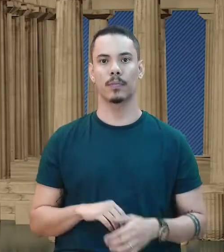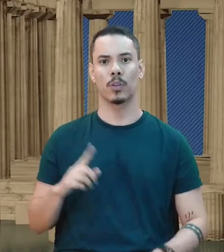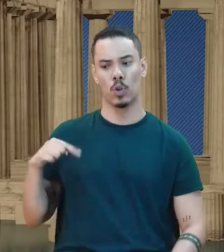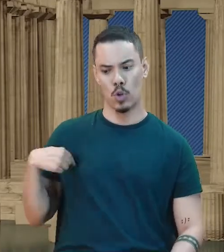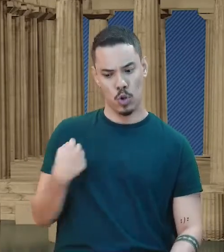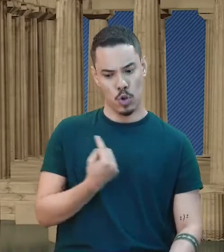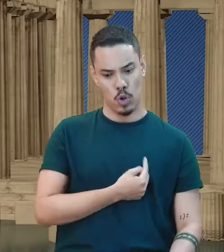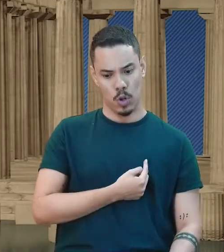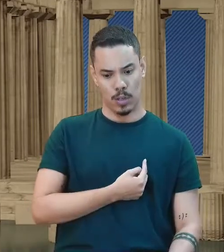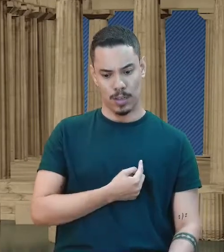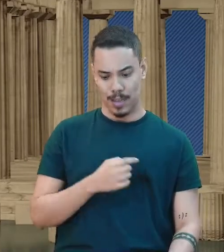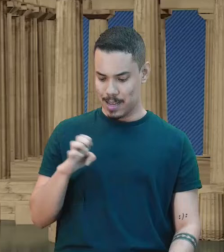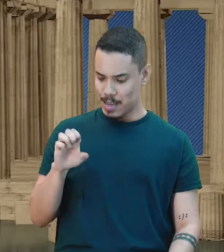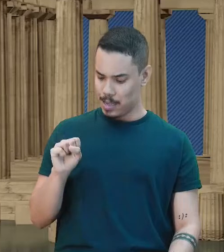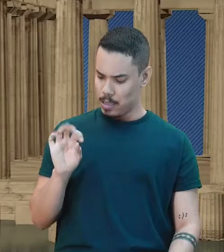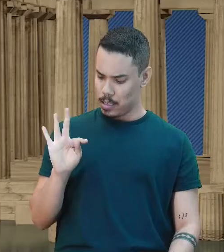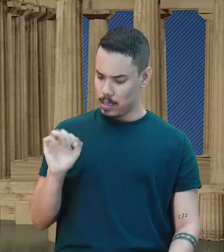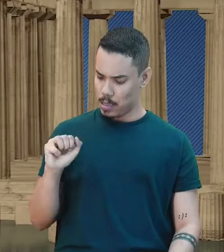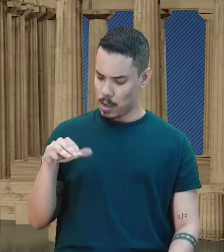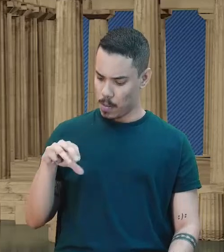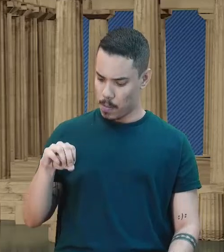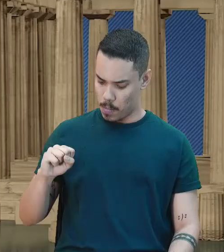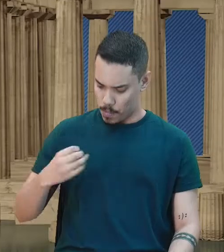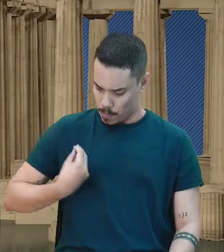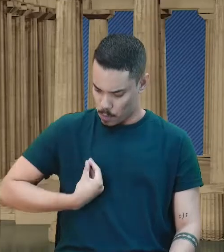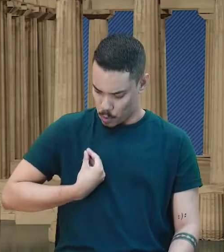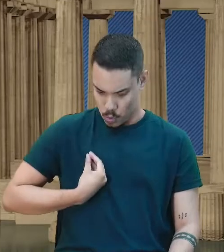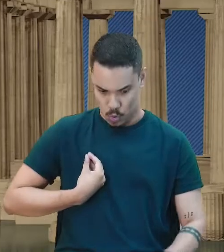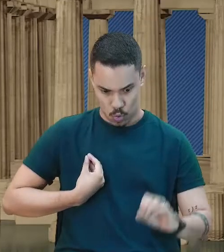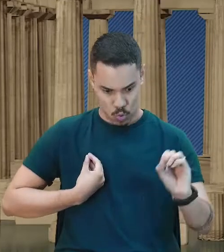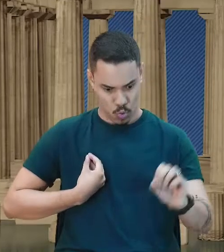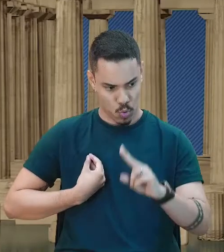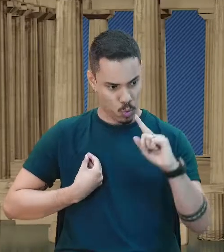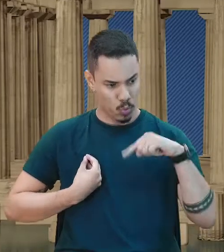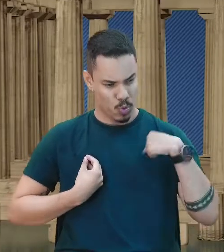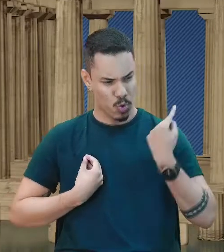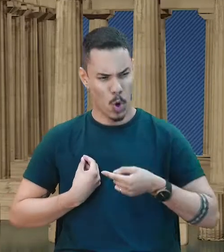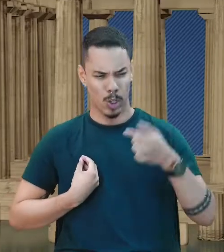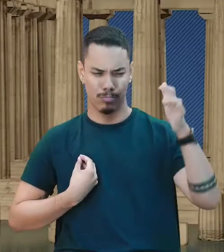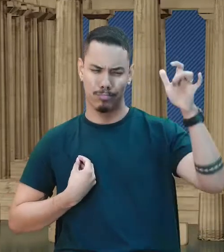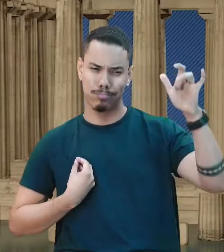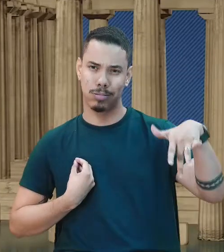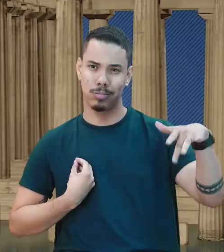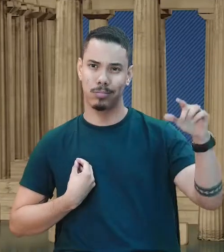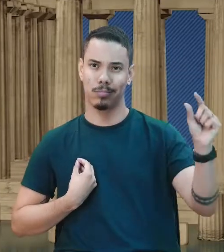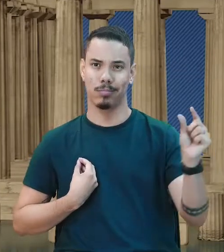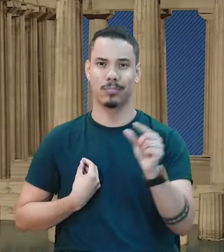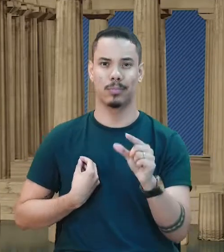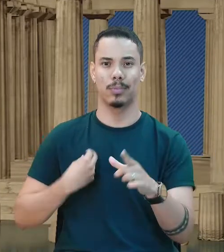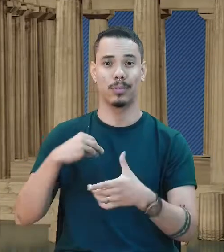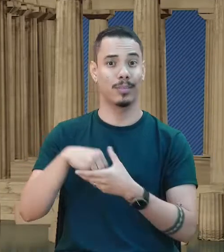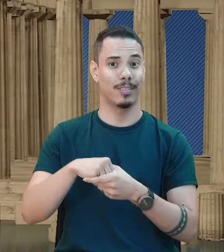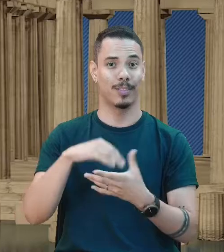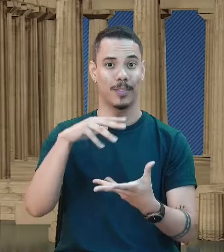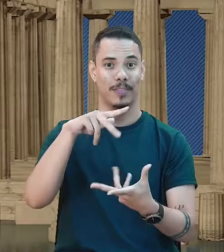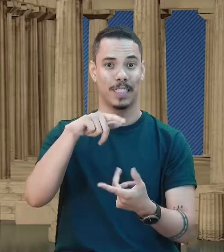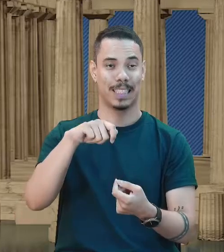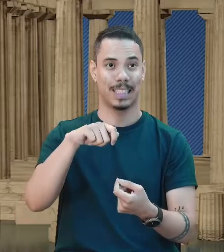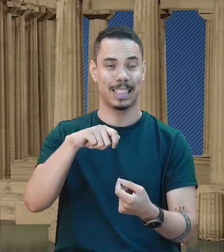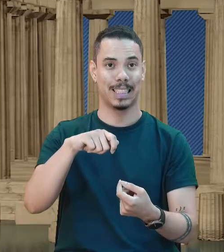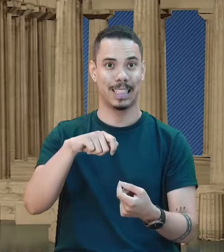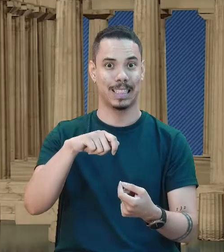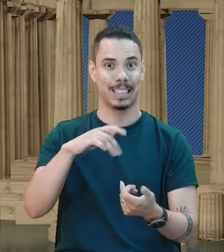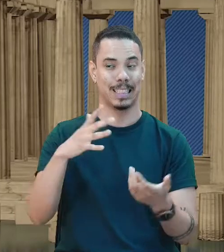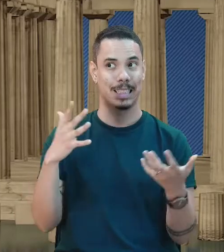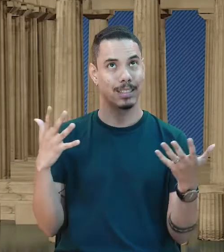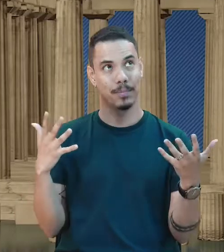no universo ou nós somos uma pequena parte do universo? E aí? Nós